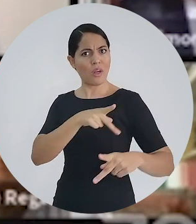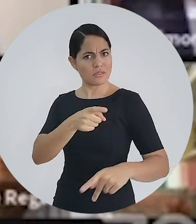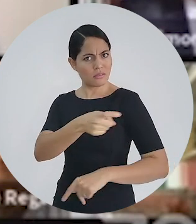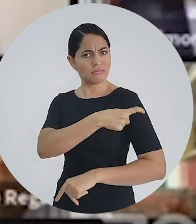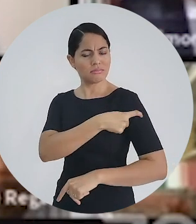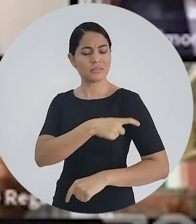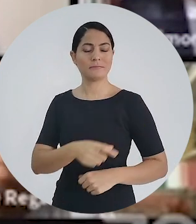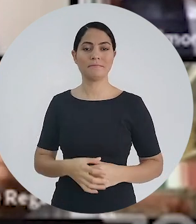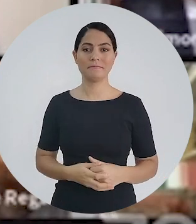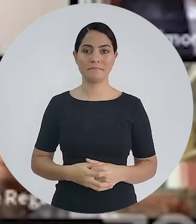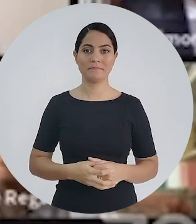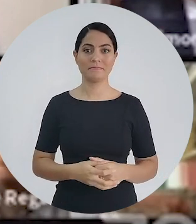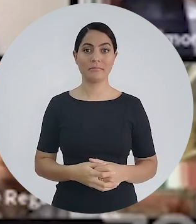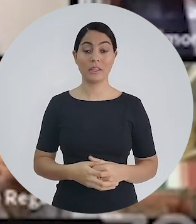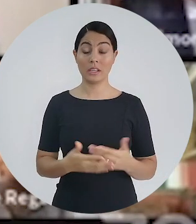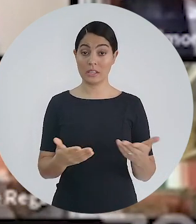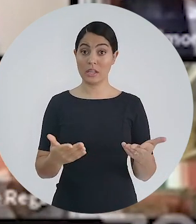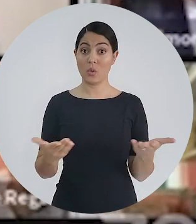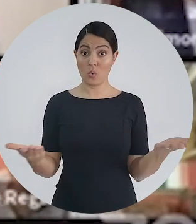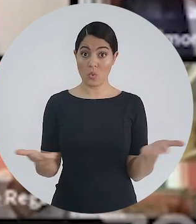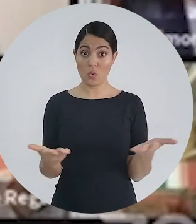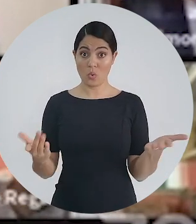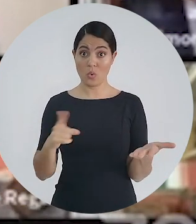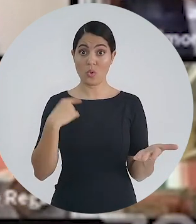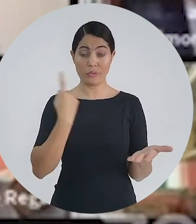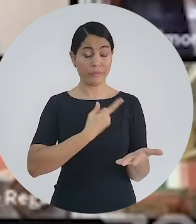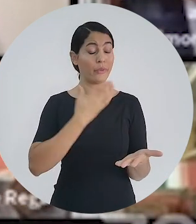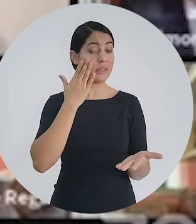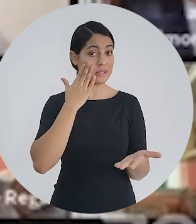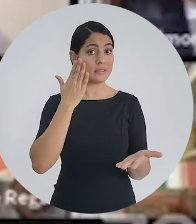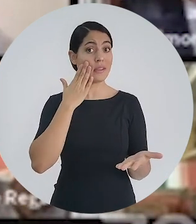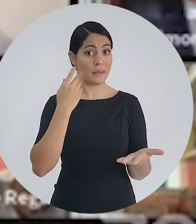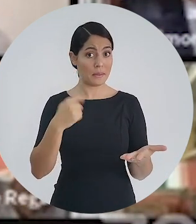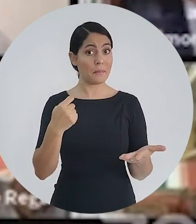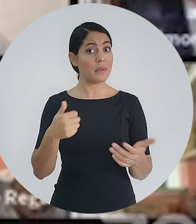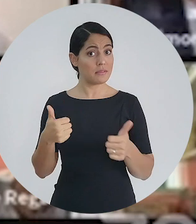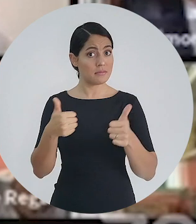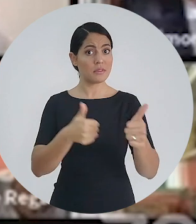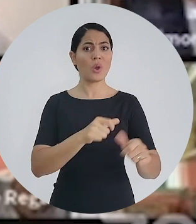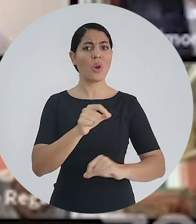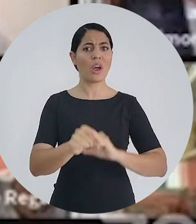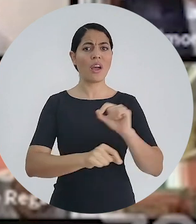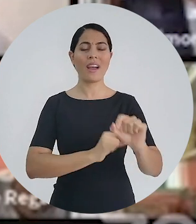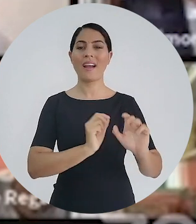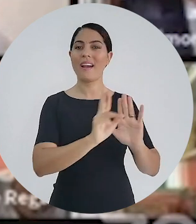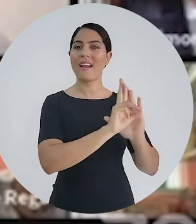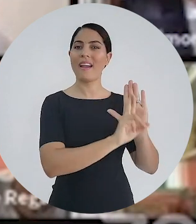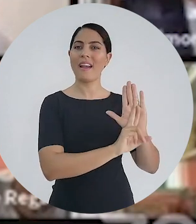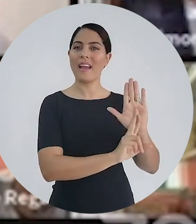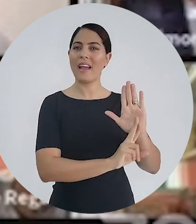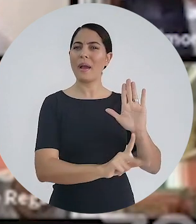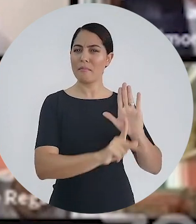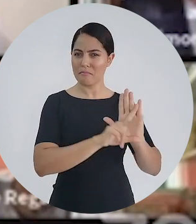nunca a gente precisa ter esse caminho. É aquela velha e conhecida regra dos mosqueteiros, não é?